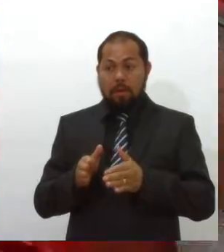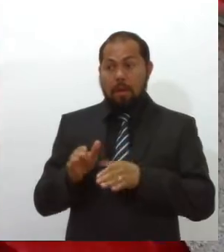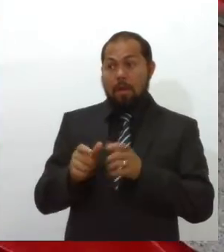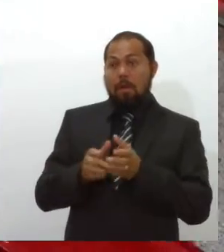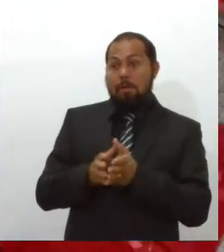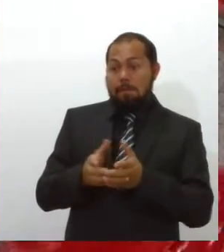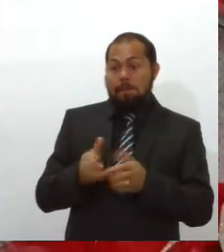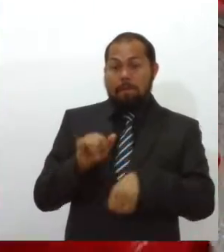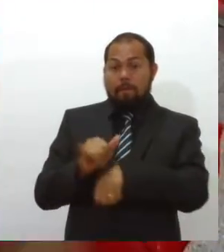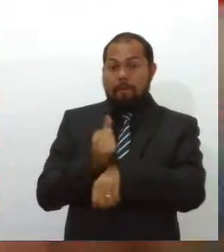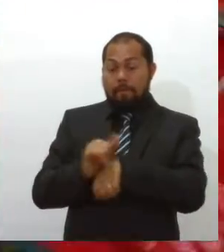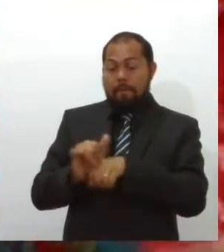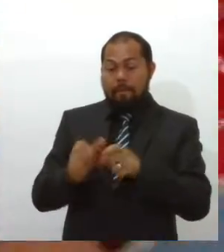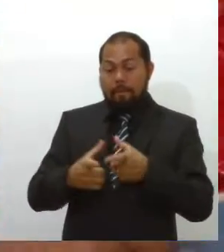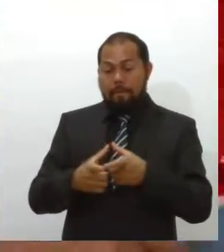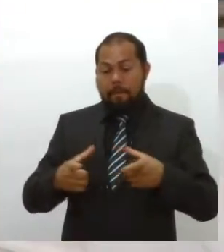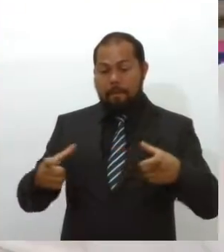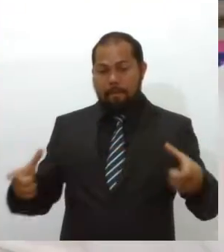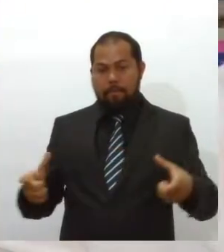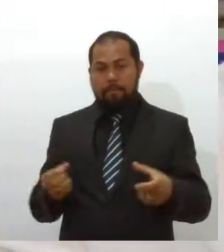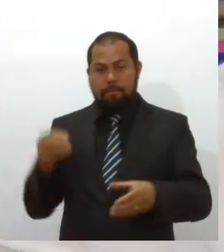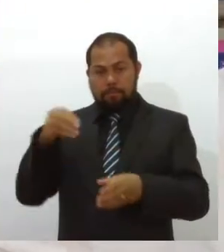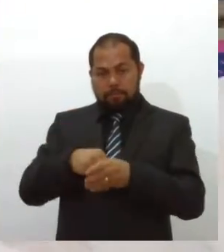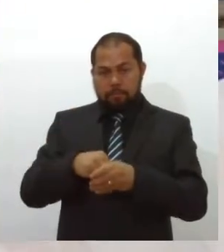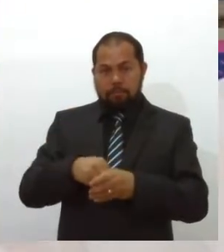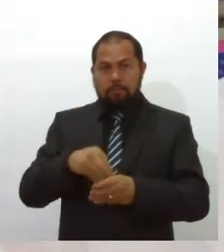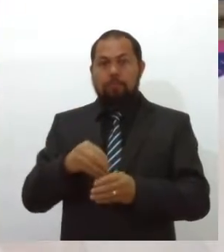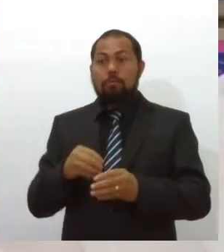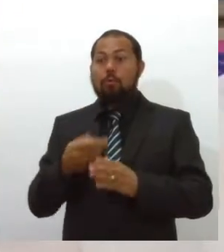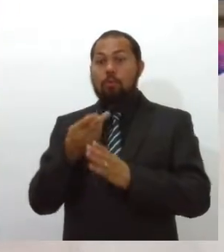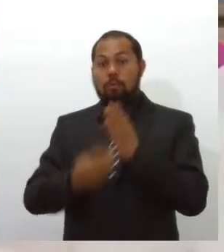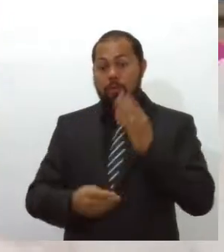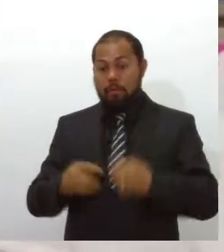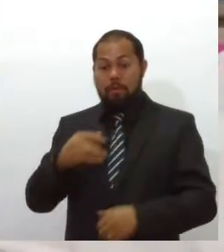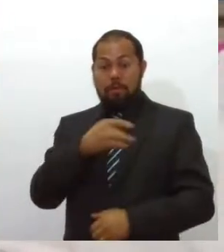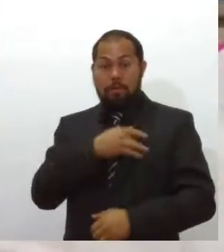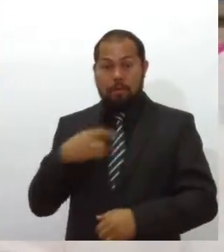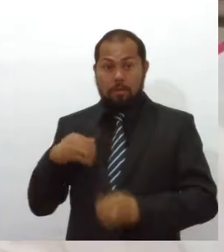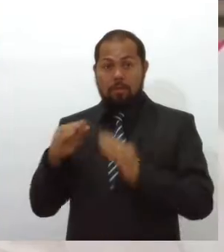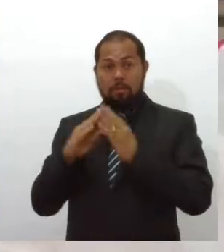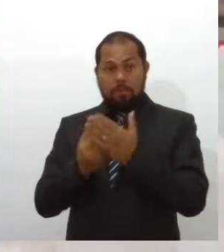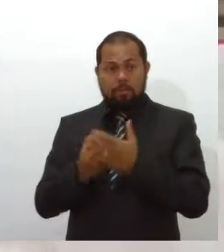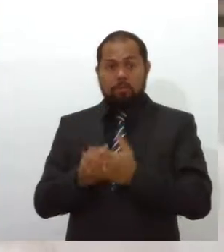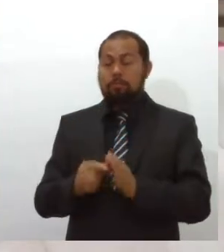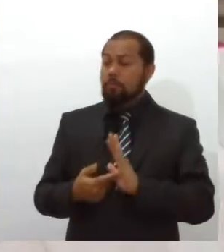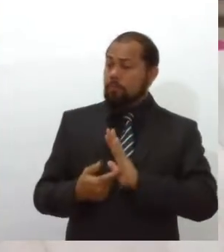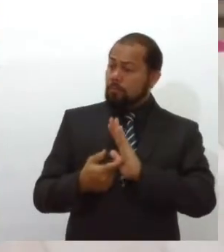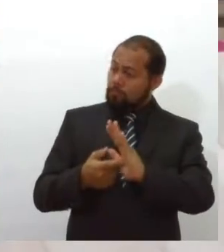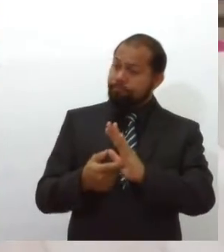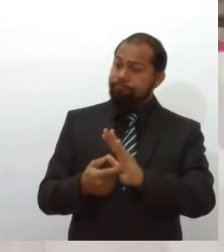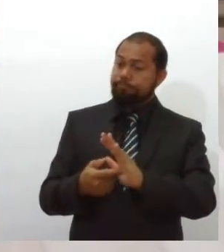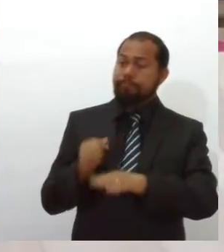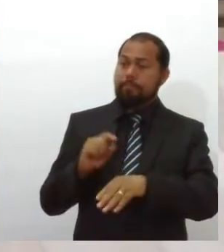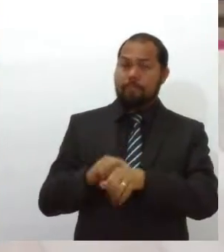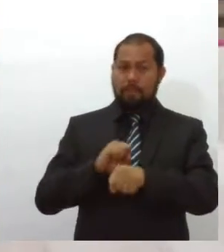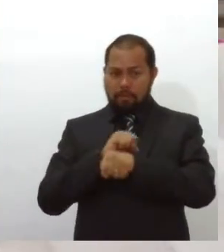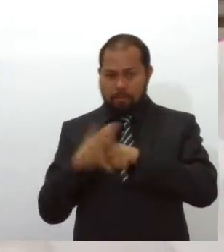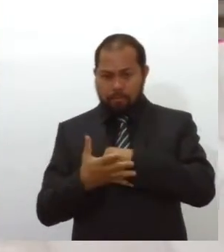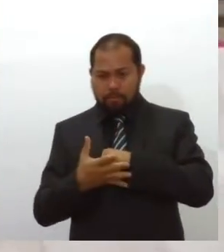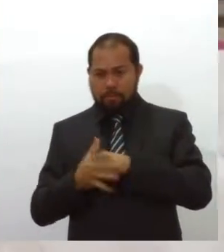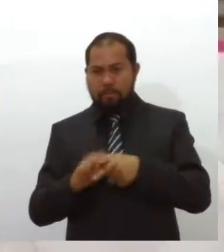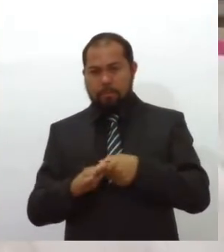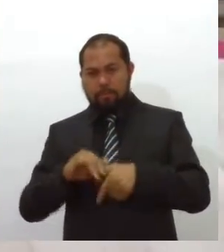do programa Saúde na Escola. Diante do cenário da Covid-19, né, aproveitamos para